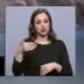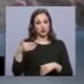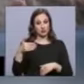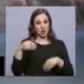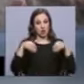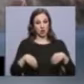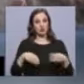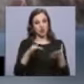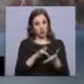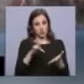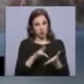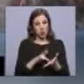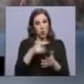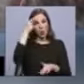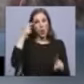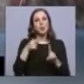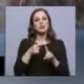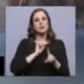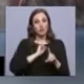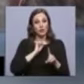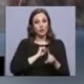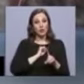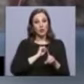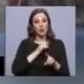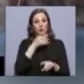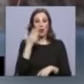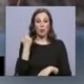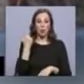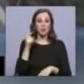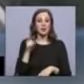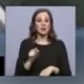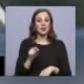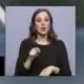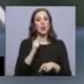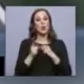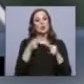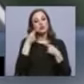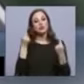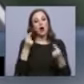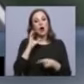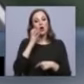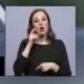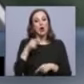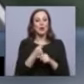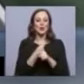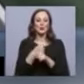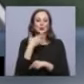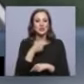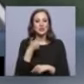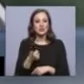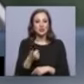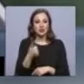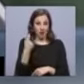o meu objetivo como um pouco ensina ela é demonstrar que em angola existem coisas bonitas existem coisas